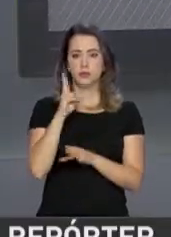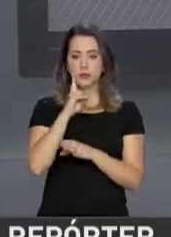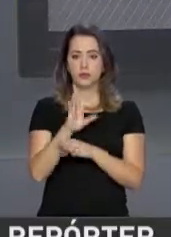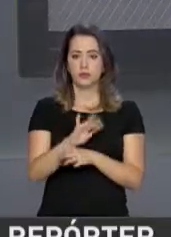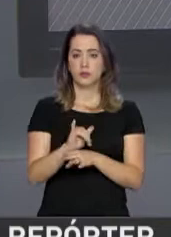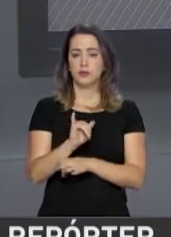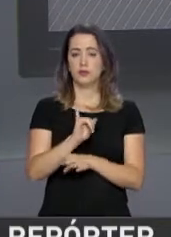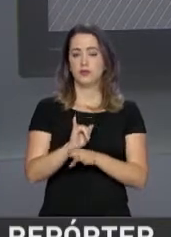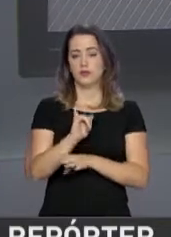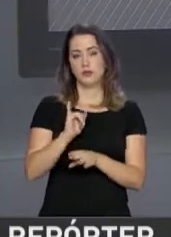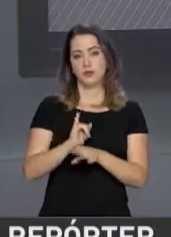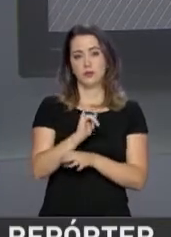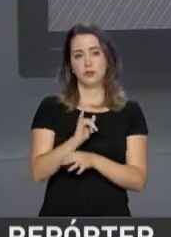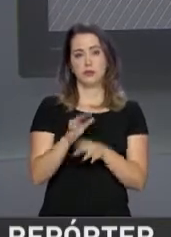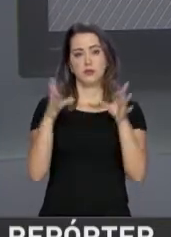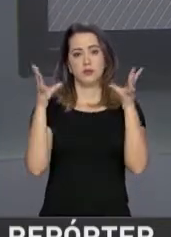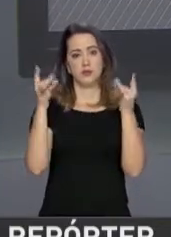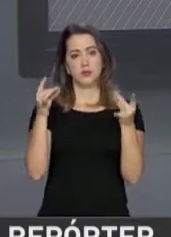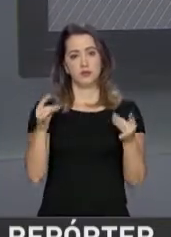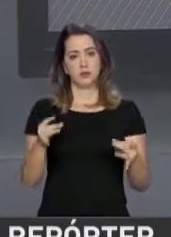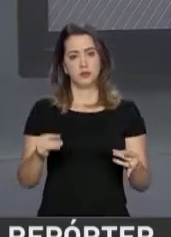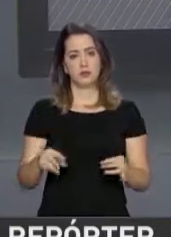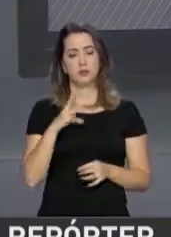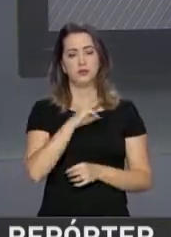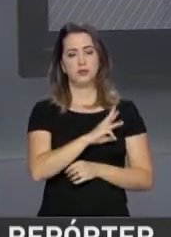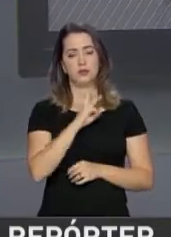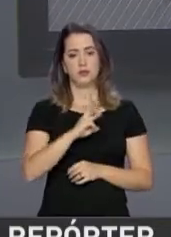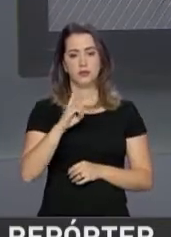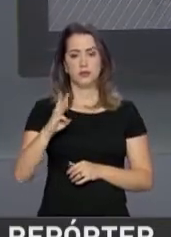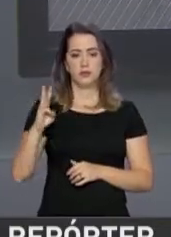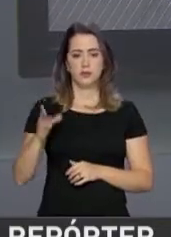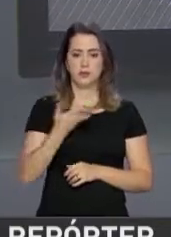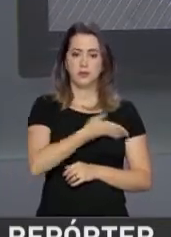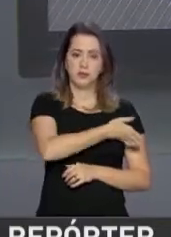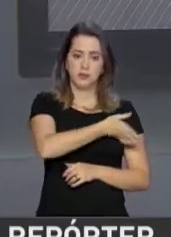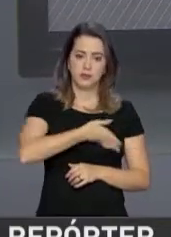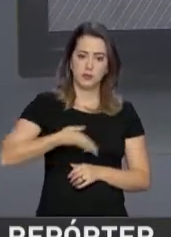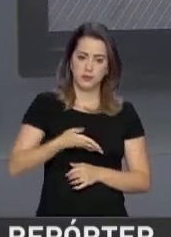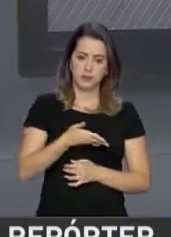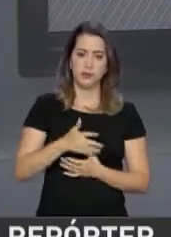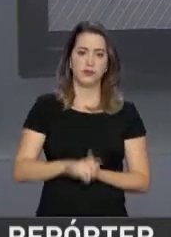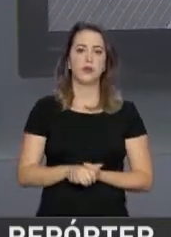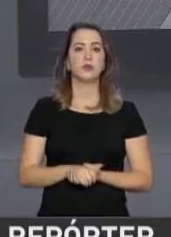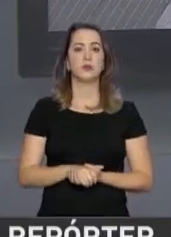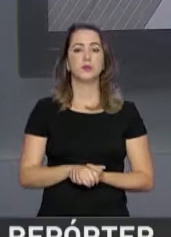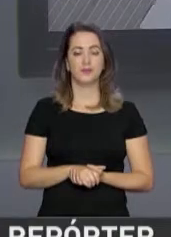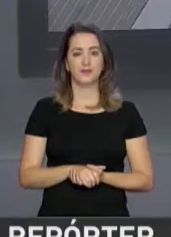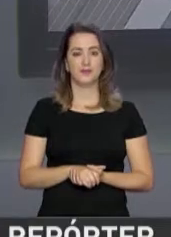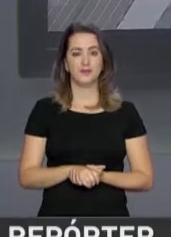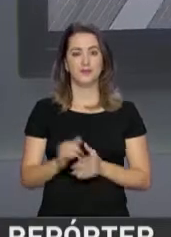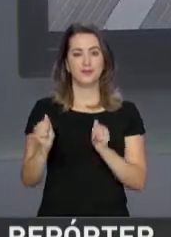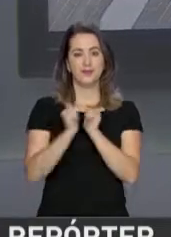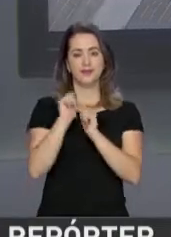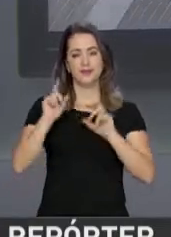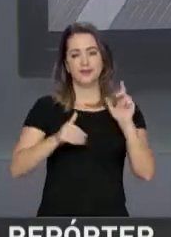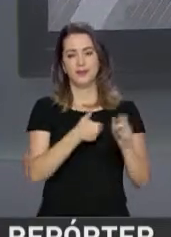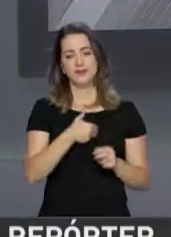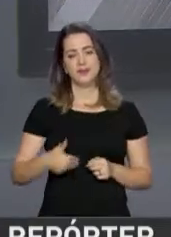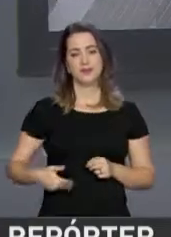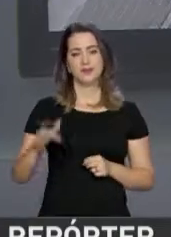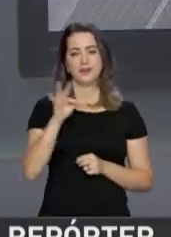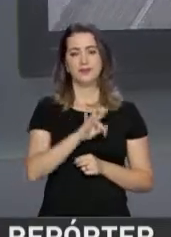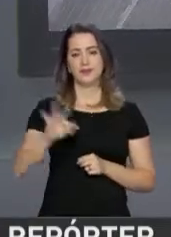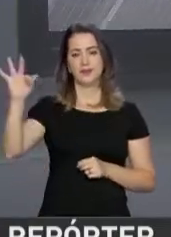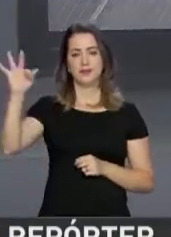você pode rever as reportagens no youtube toda a nossa programação também está na página da nbr na internet continue com a gente na